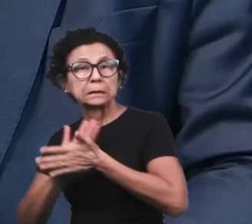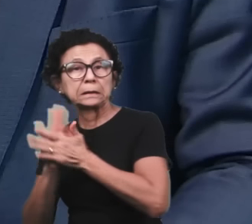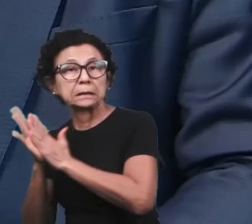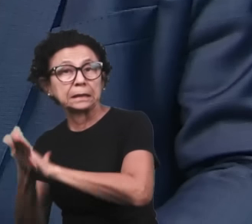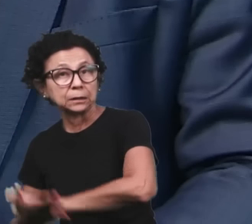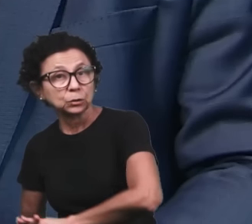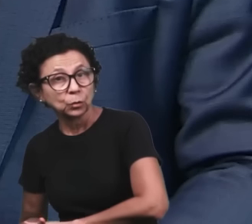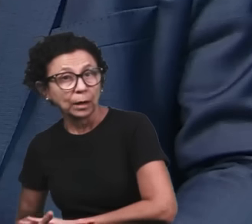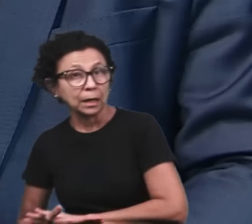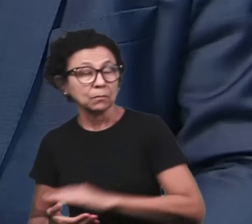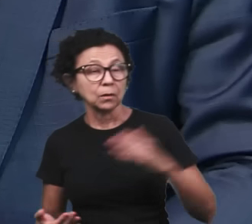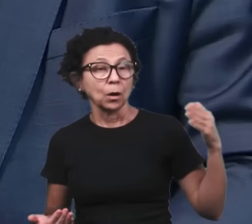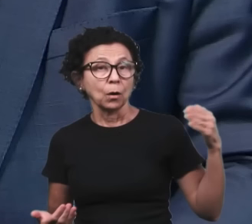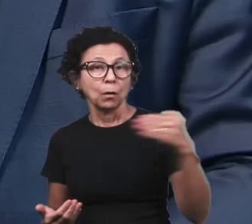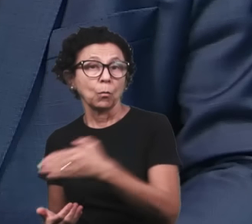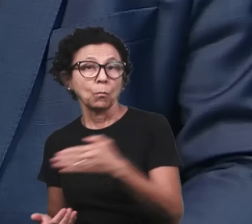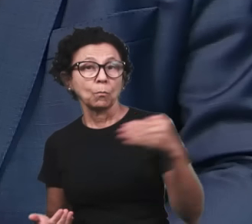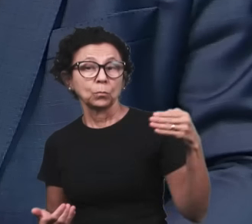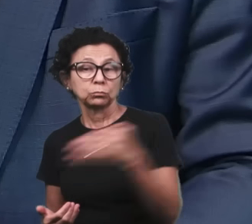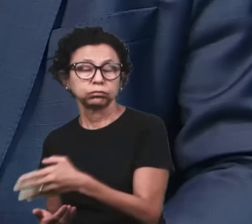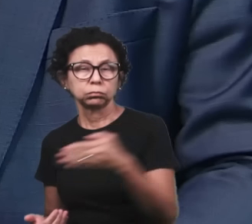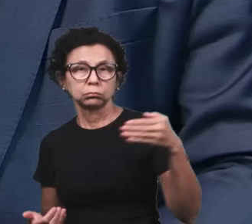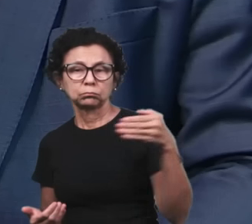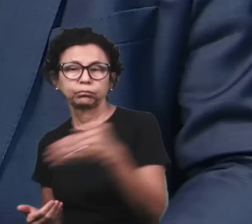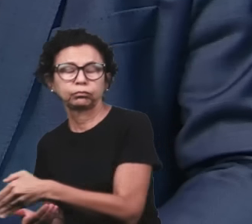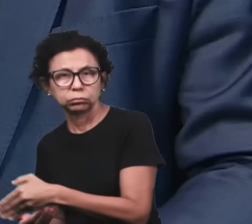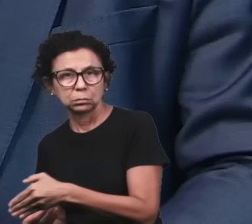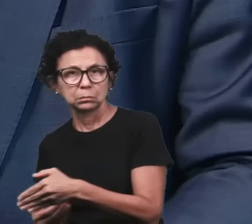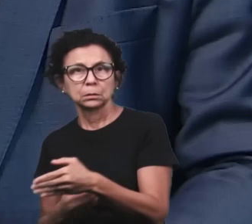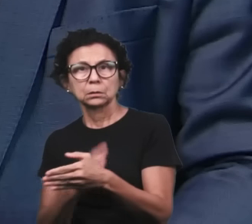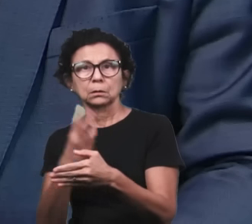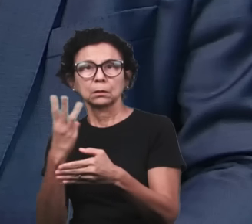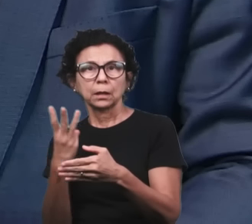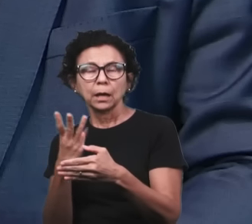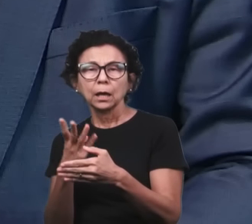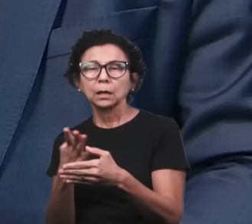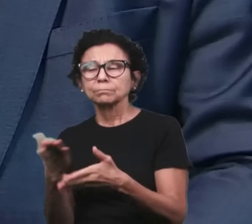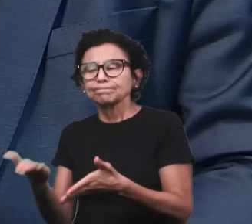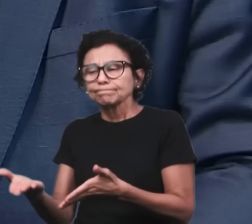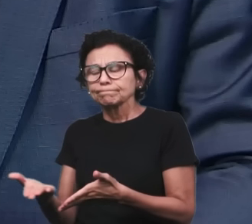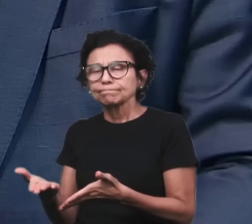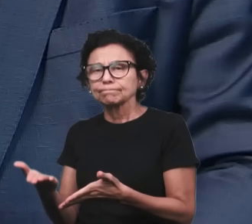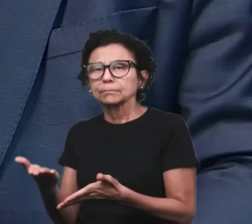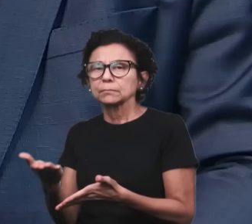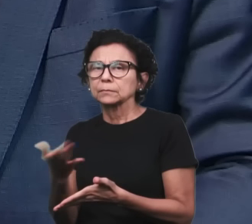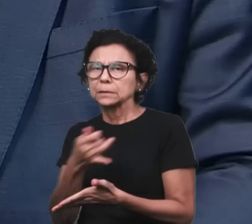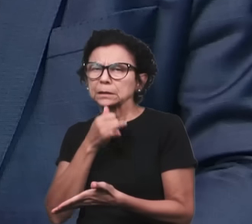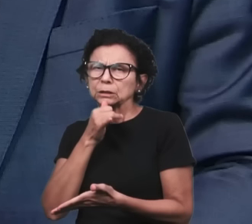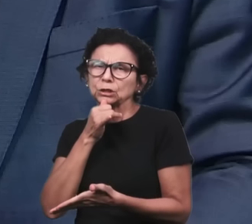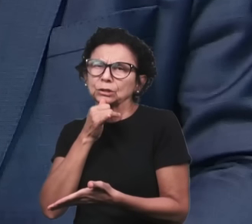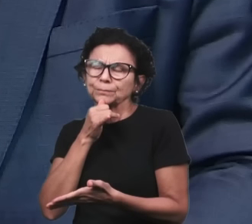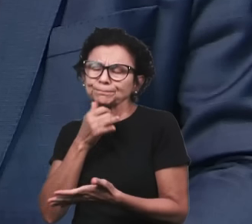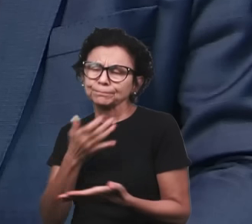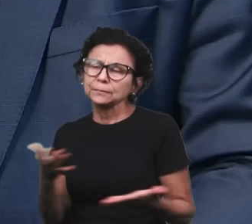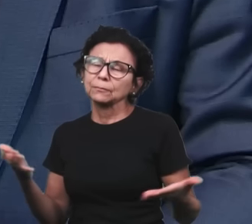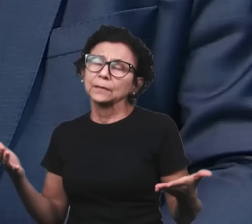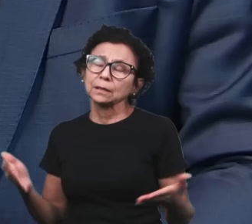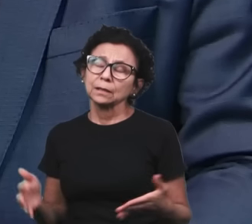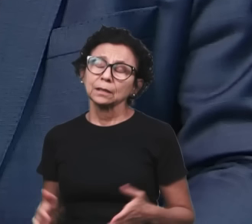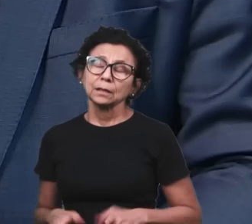3 invasões que trouxeram muita tristeza, muita dor e,